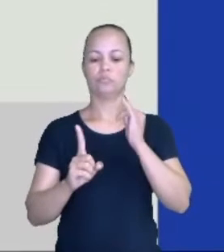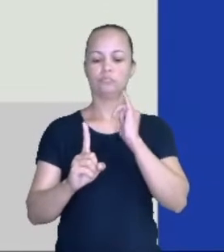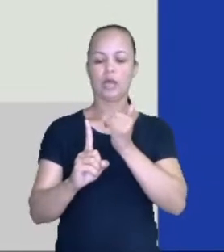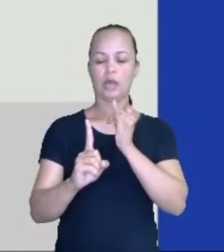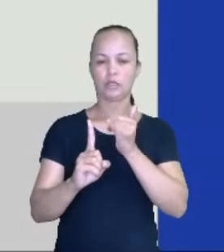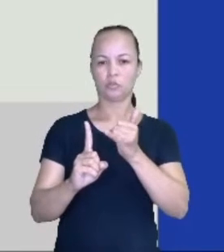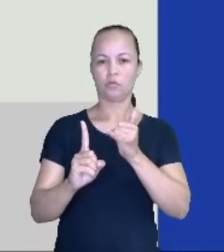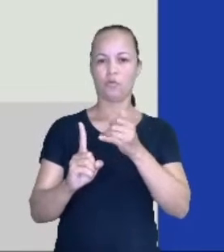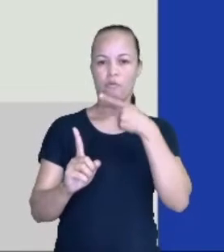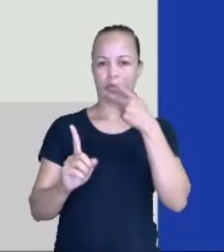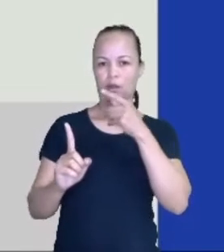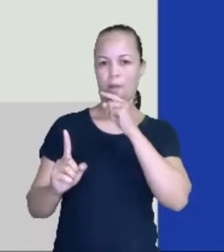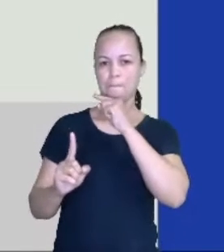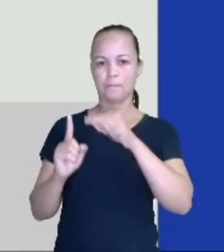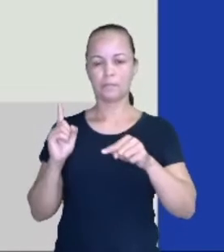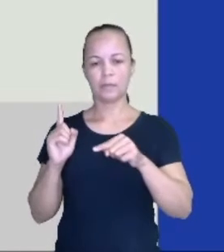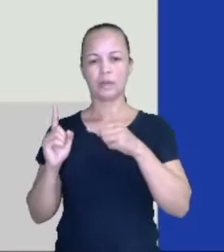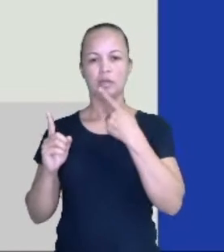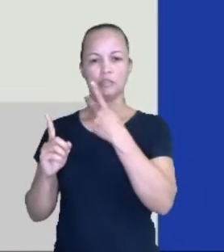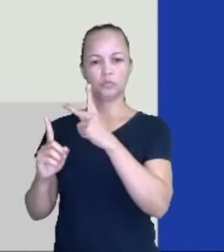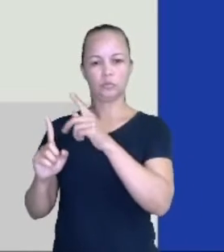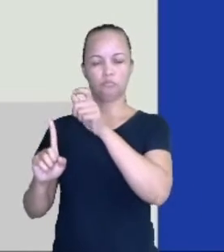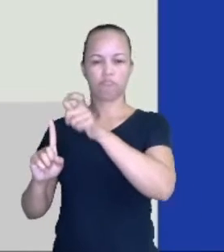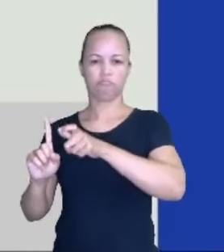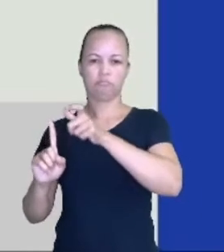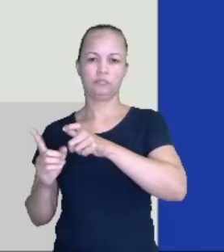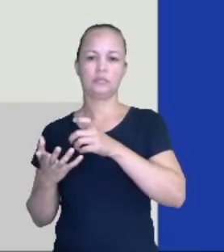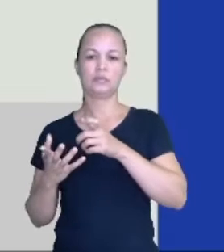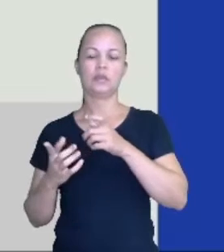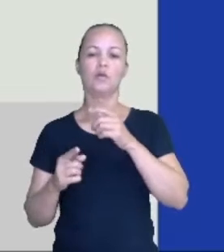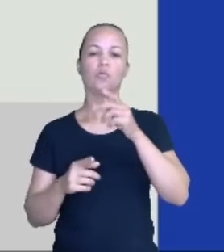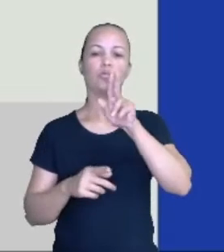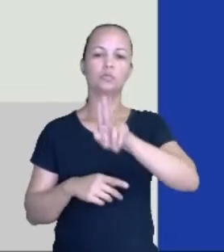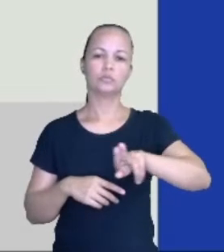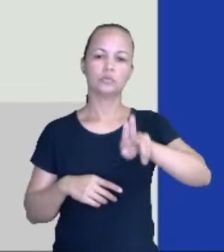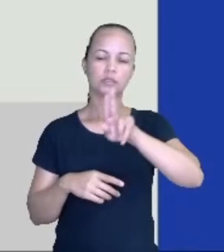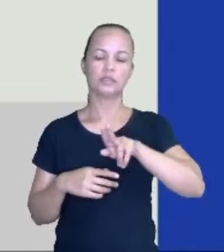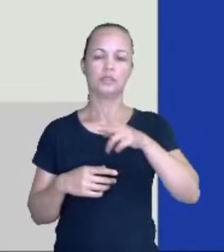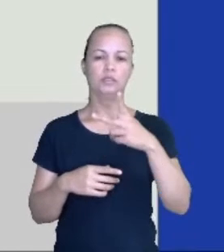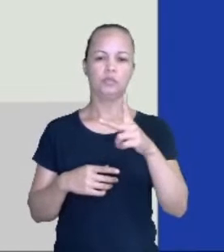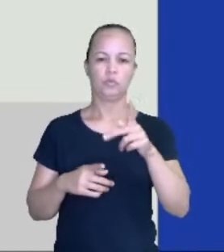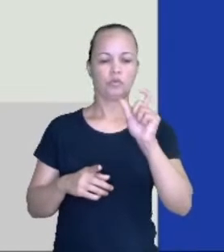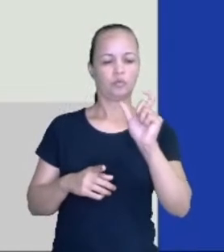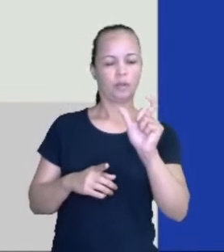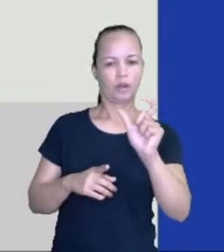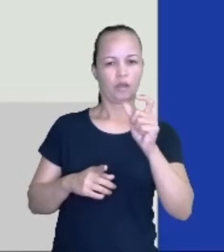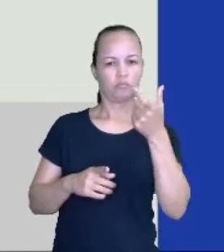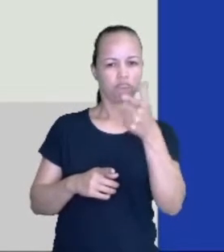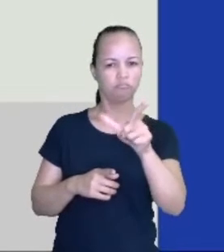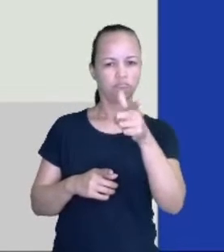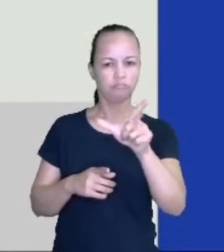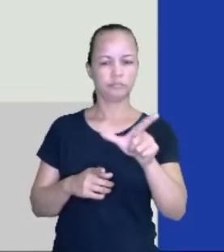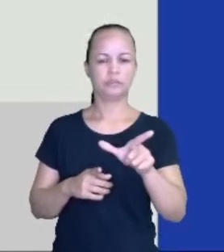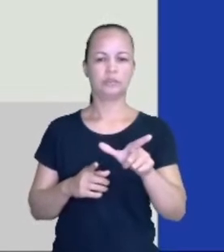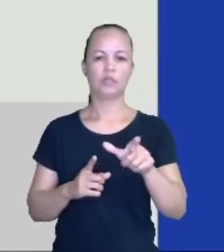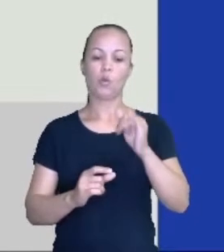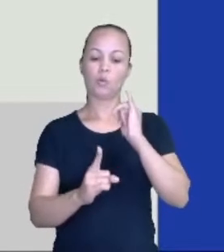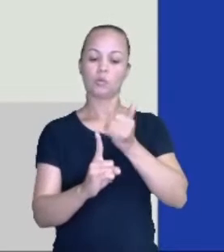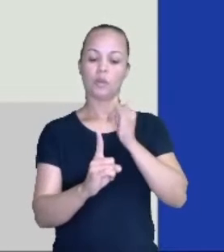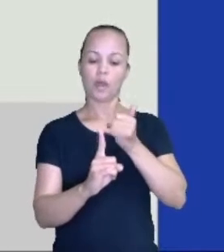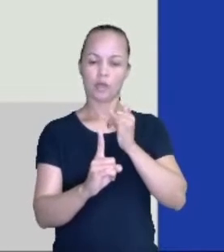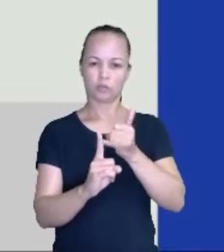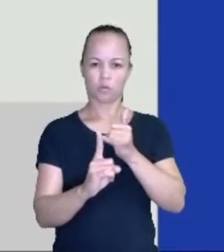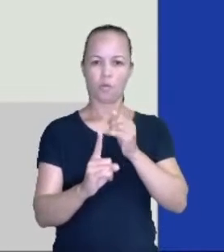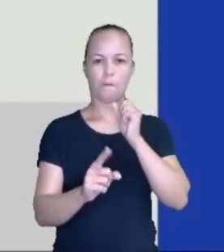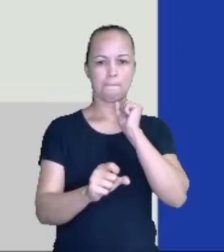discurso do personagem, utilizando suas palavras para repetir as palavras do personagem. O narrador intervém no que o personagem